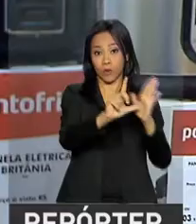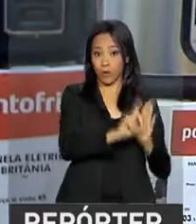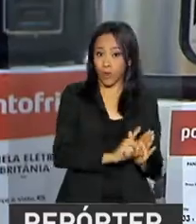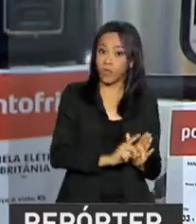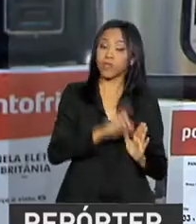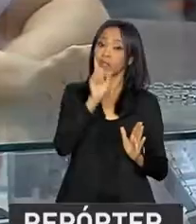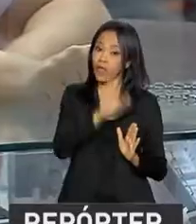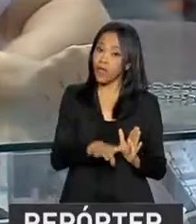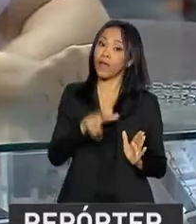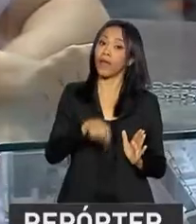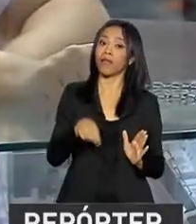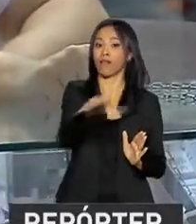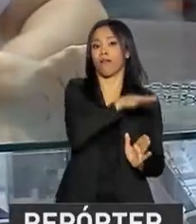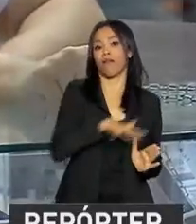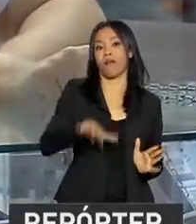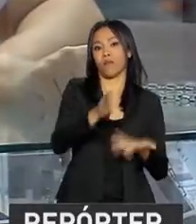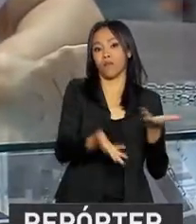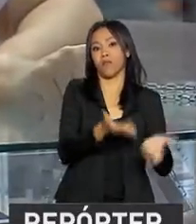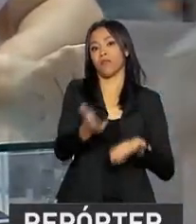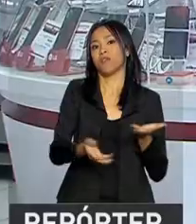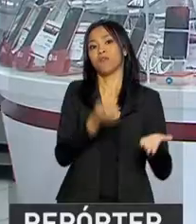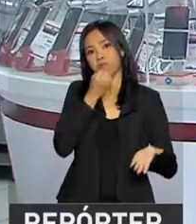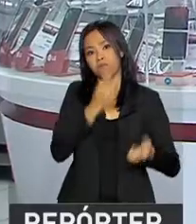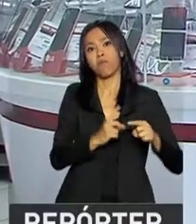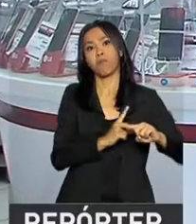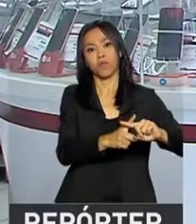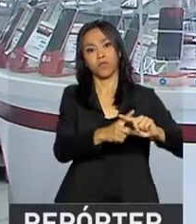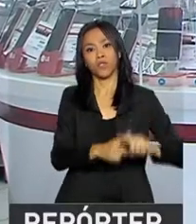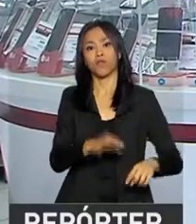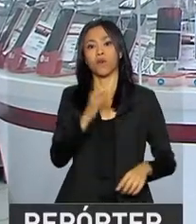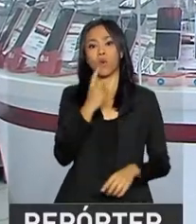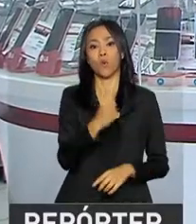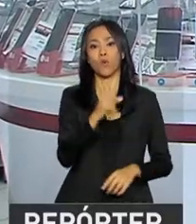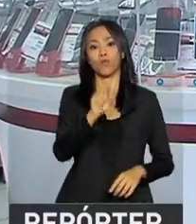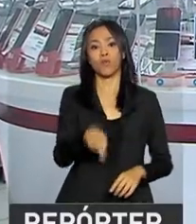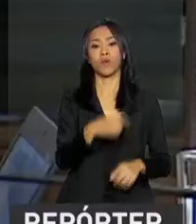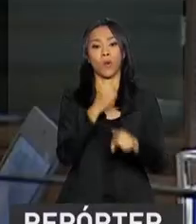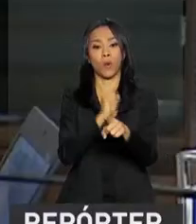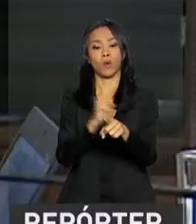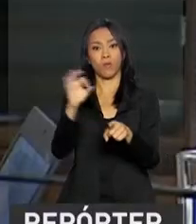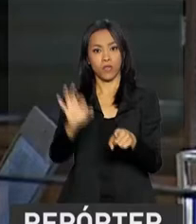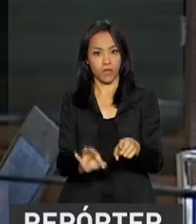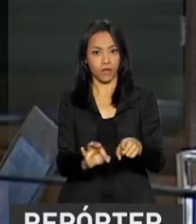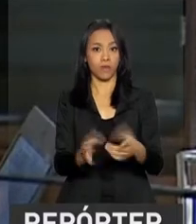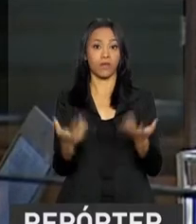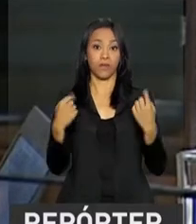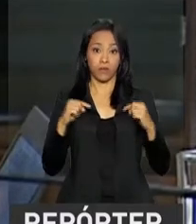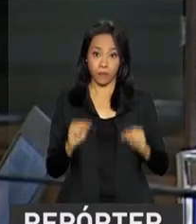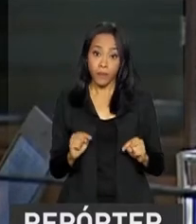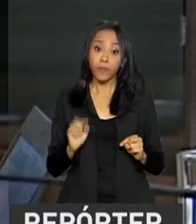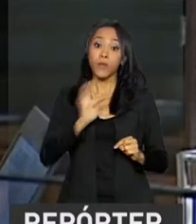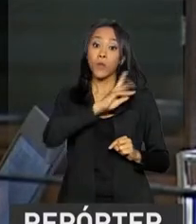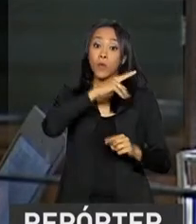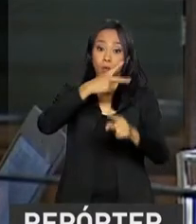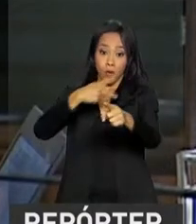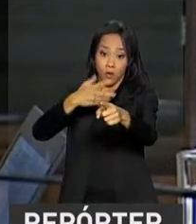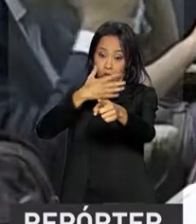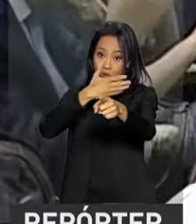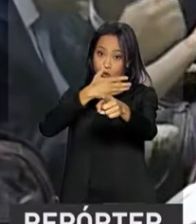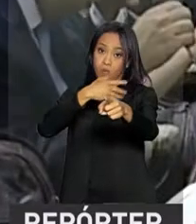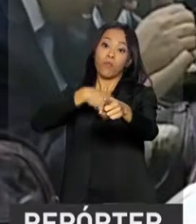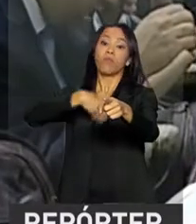serviços que teve variação positiva de 1,8 por cento o ministro da fazenda henrique meirelles